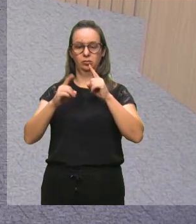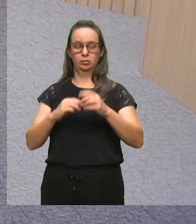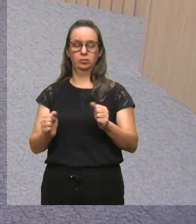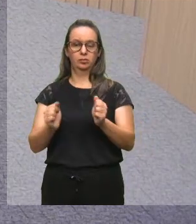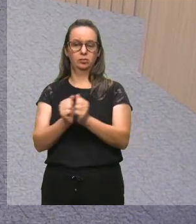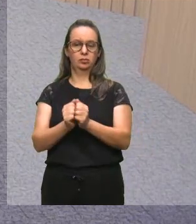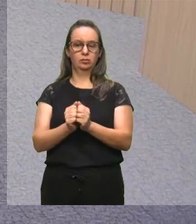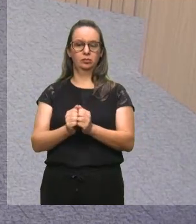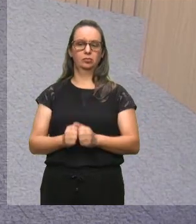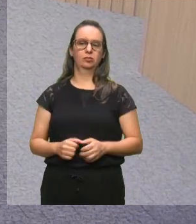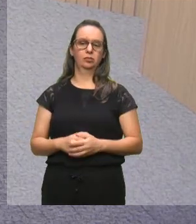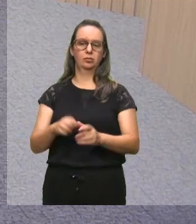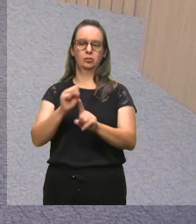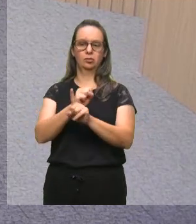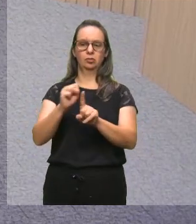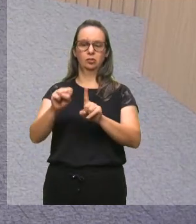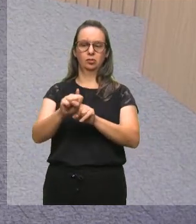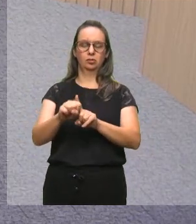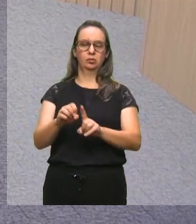o orçamento da educação não.